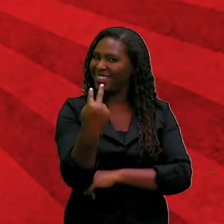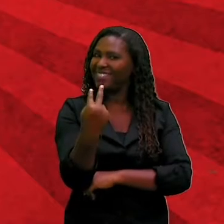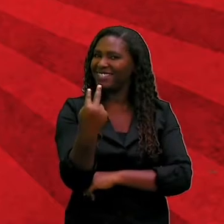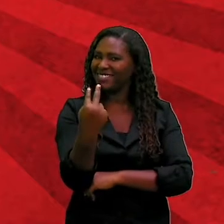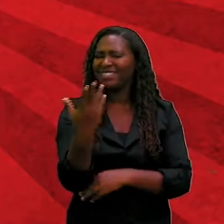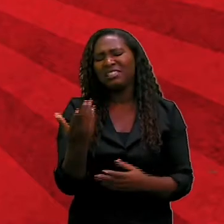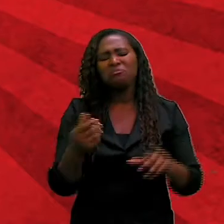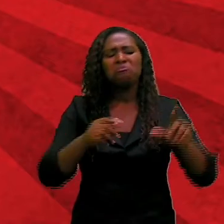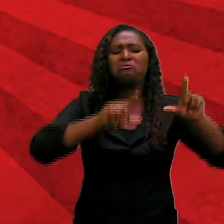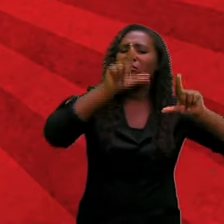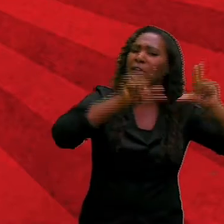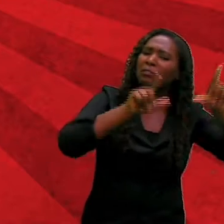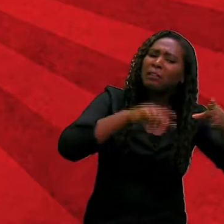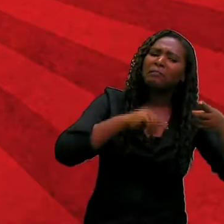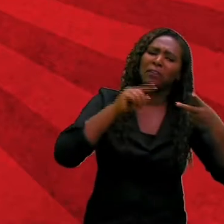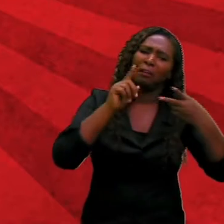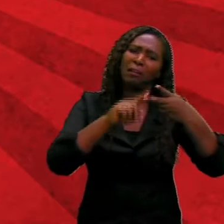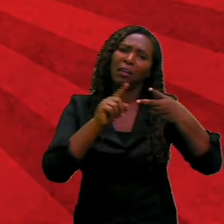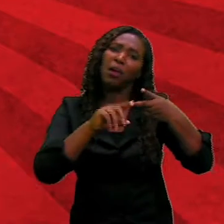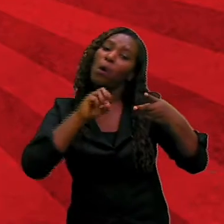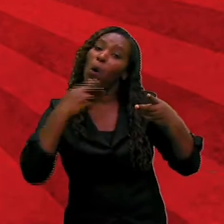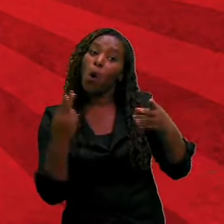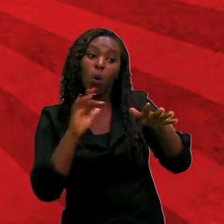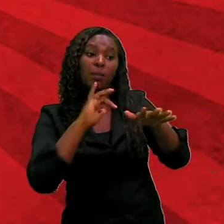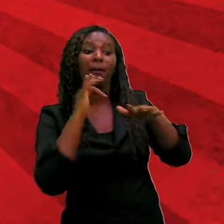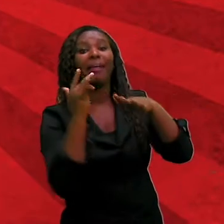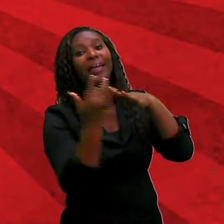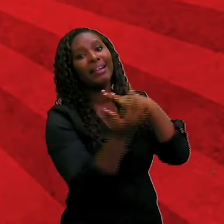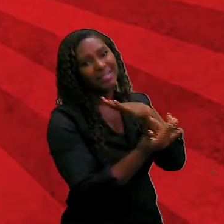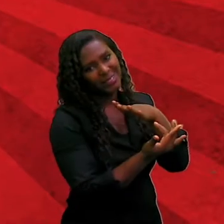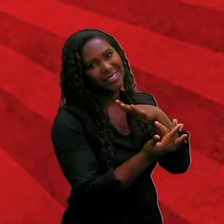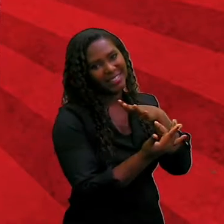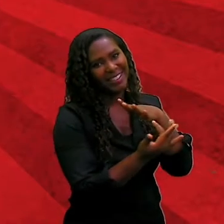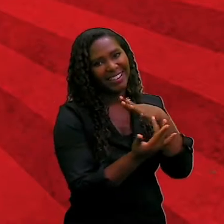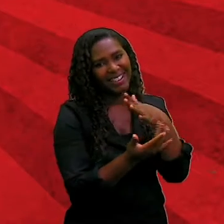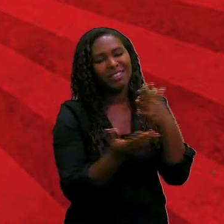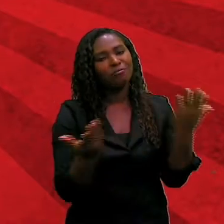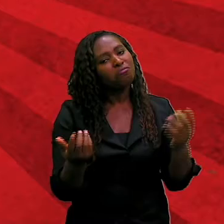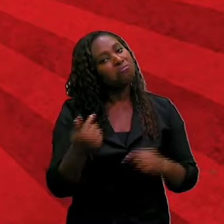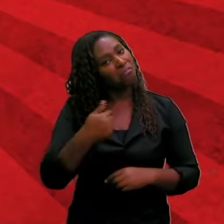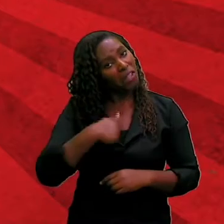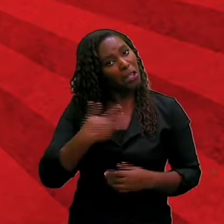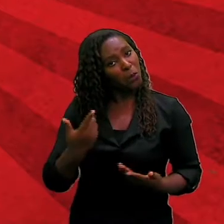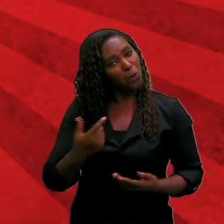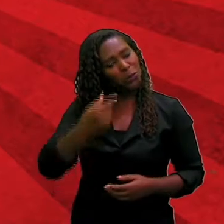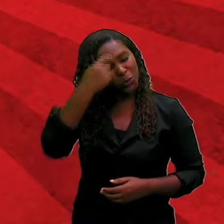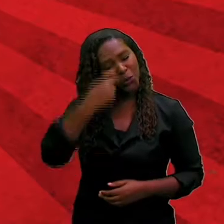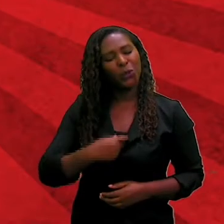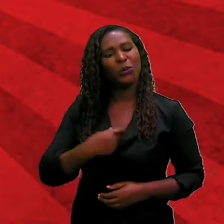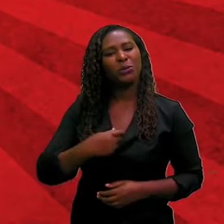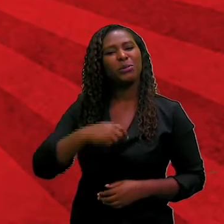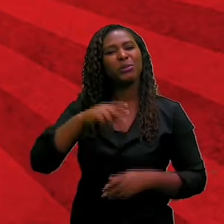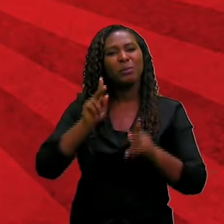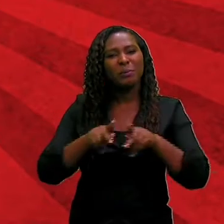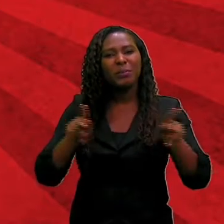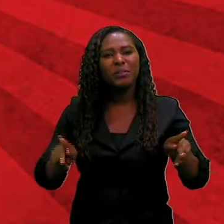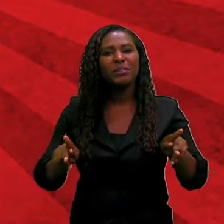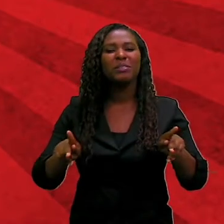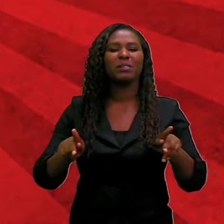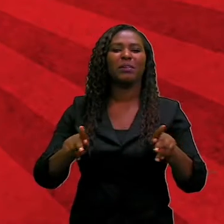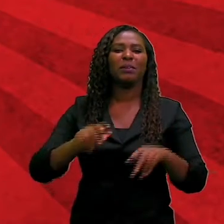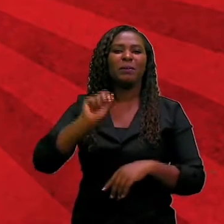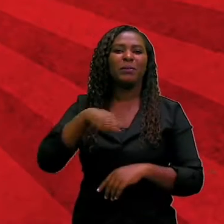aí pela TV ou pelas nossas redes sociais. Por aqui, professora Patrícia, de